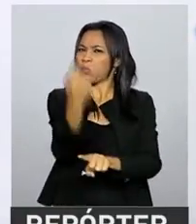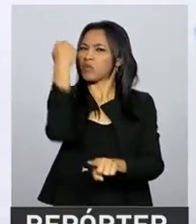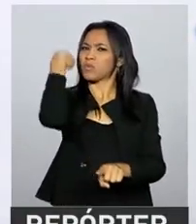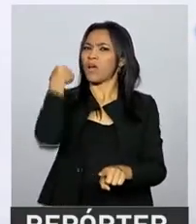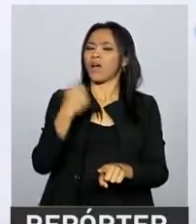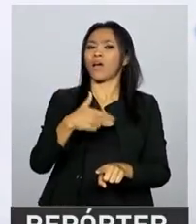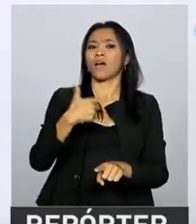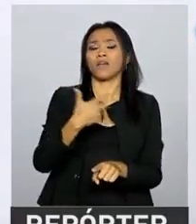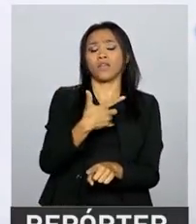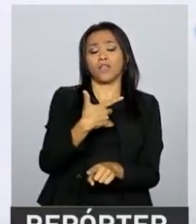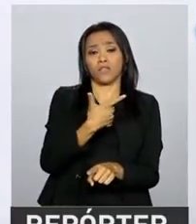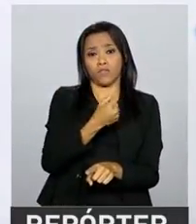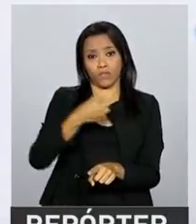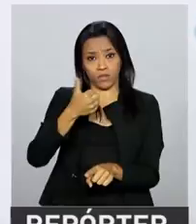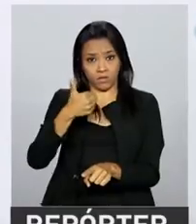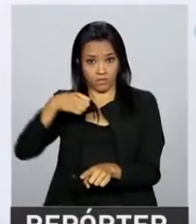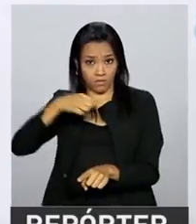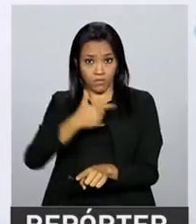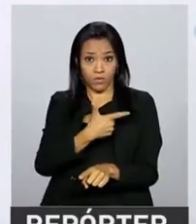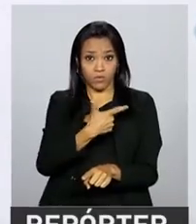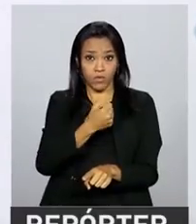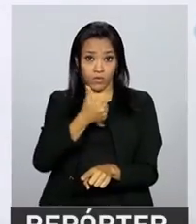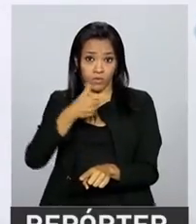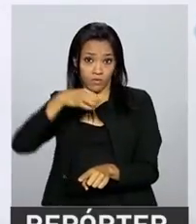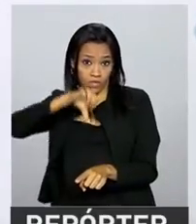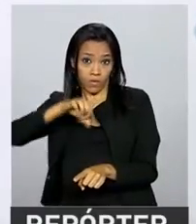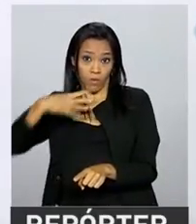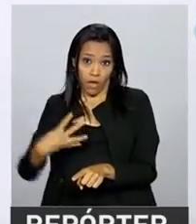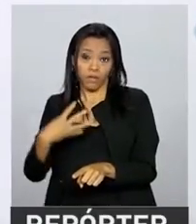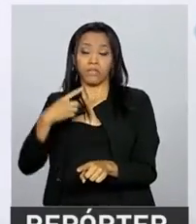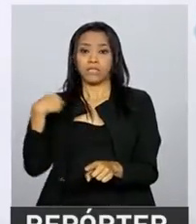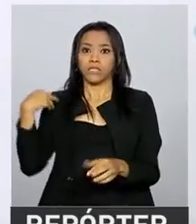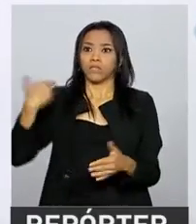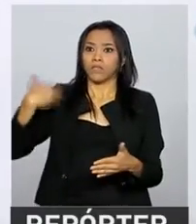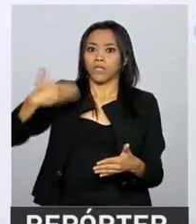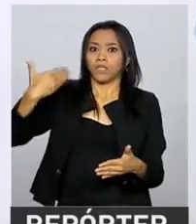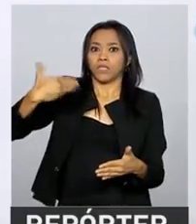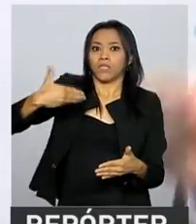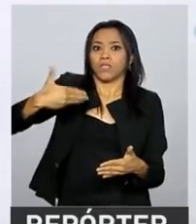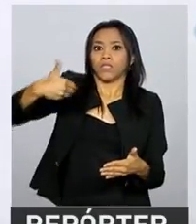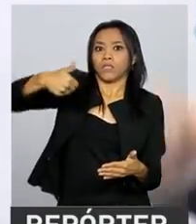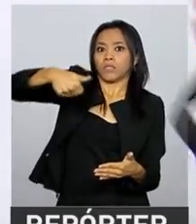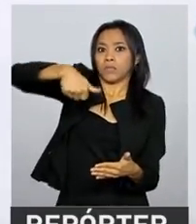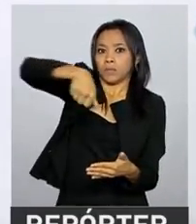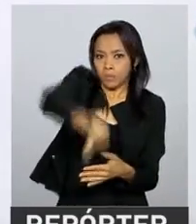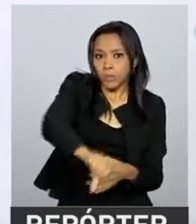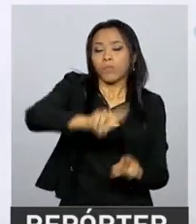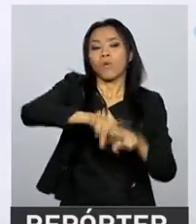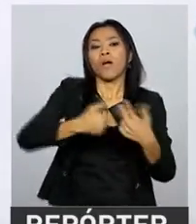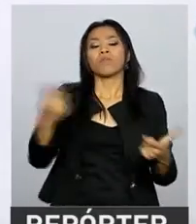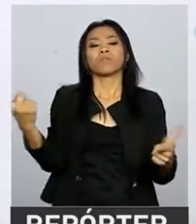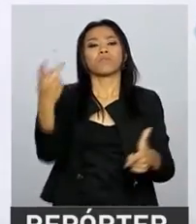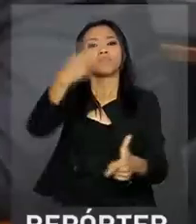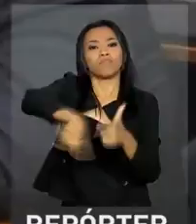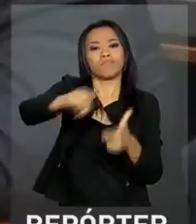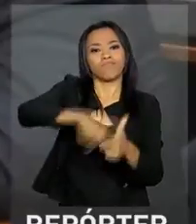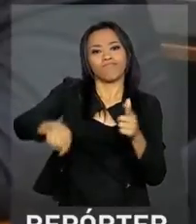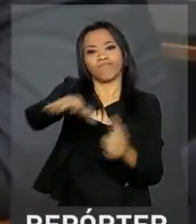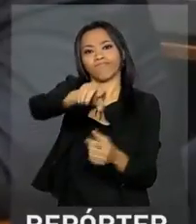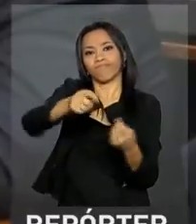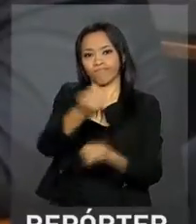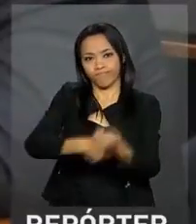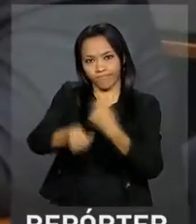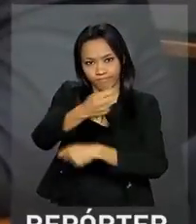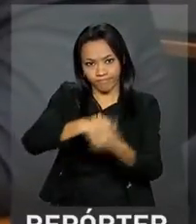mas se acentuou nos últimos três anos por conta da crise econômica e afirmou que é preciso garantir que os